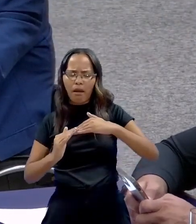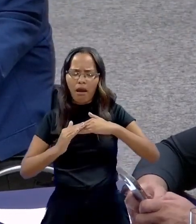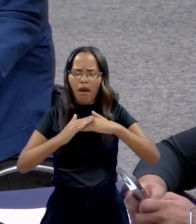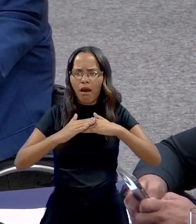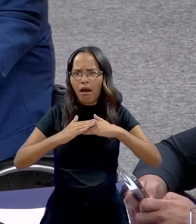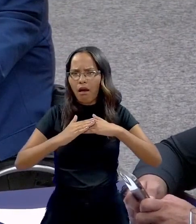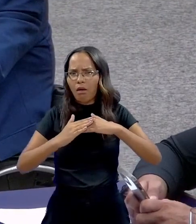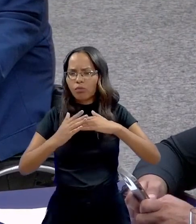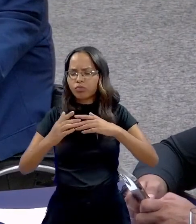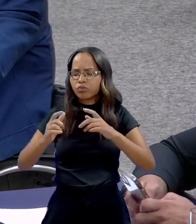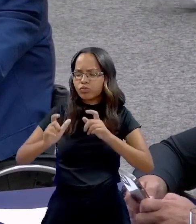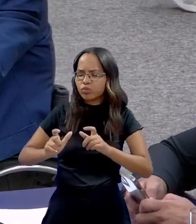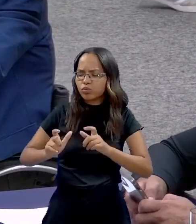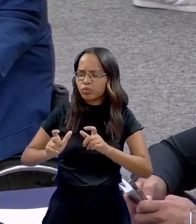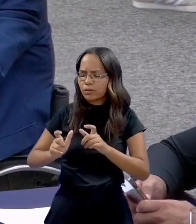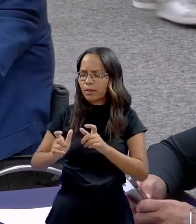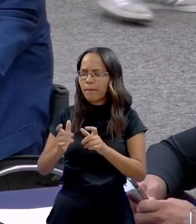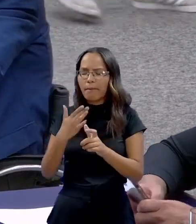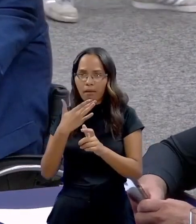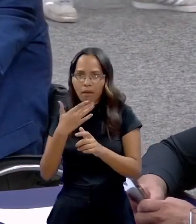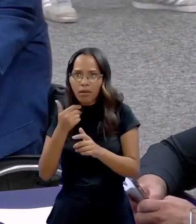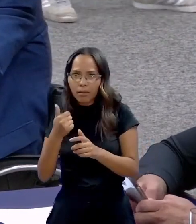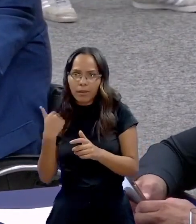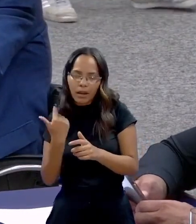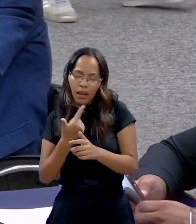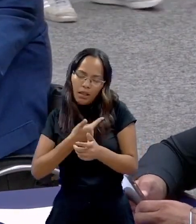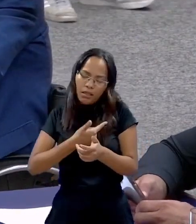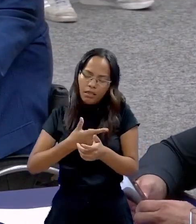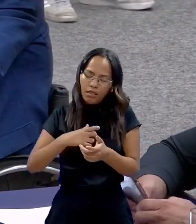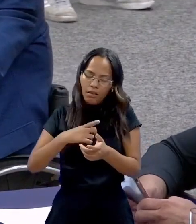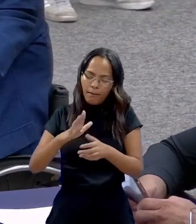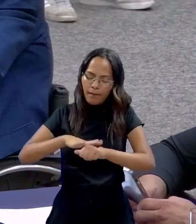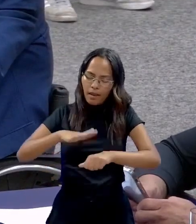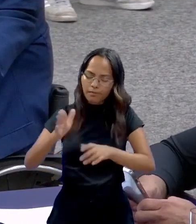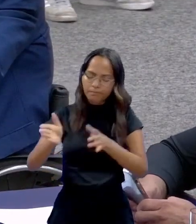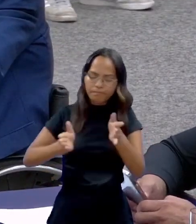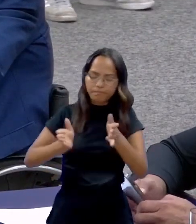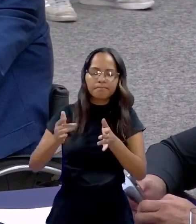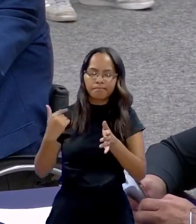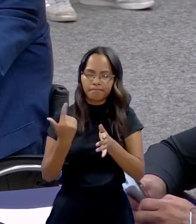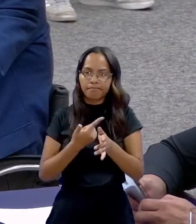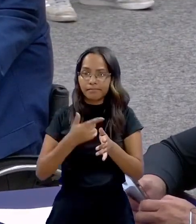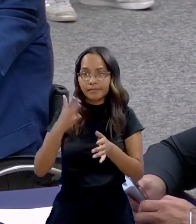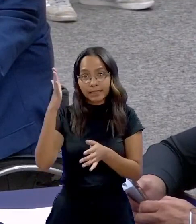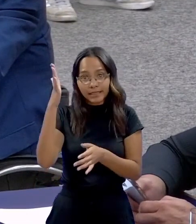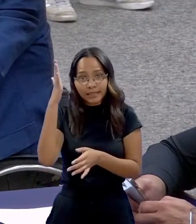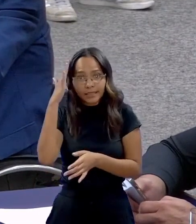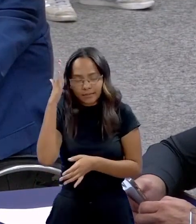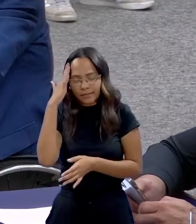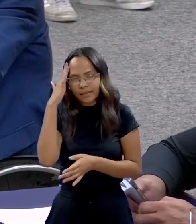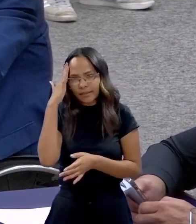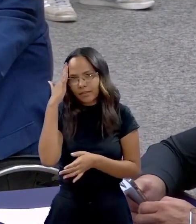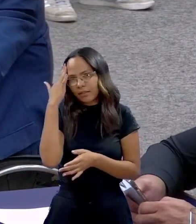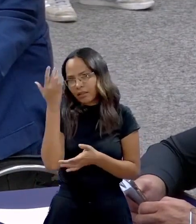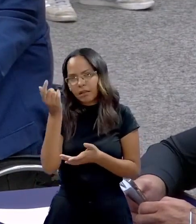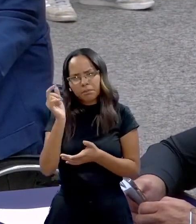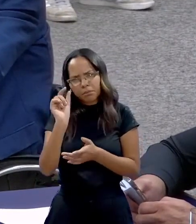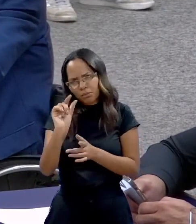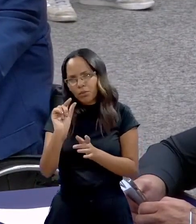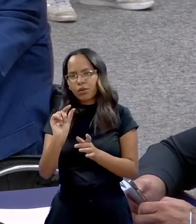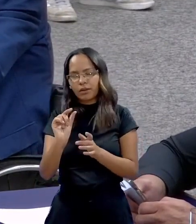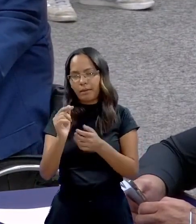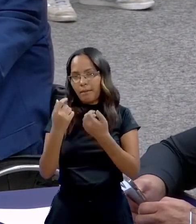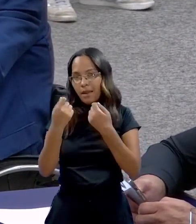passeios públicos, para melhorar a acessibilidade. Sabemos que isso é só uma das ações